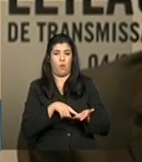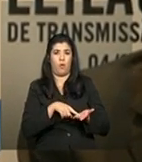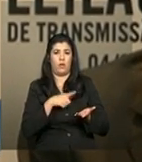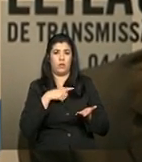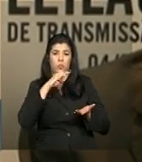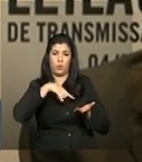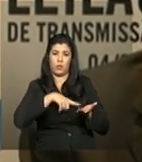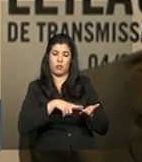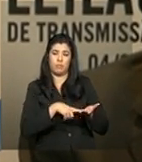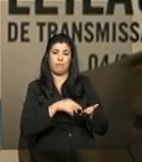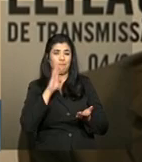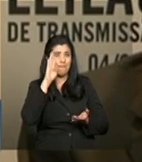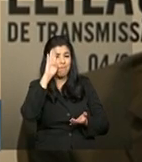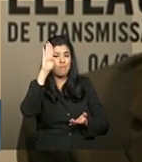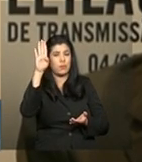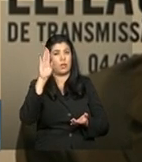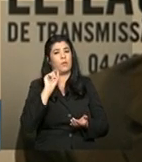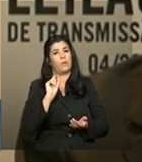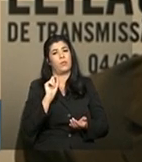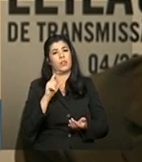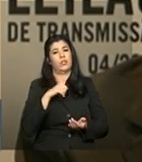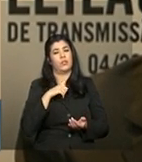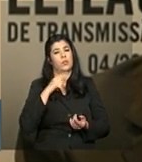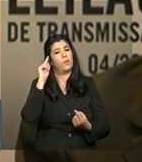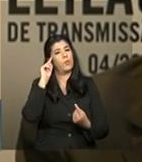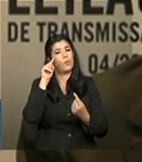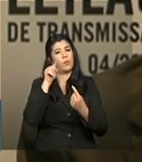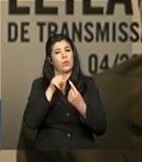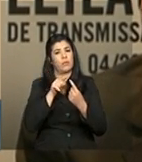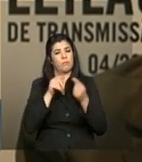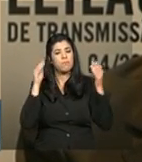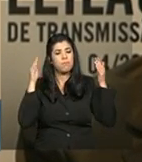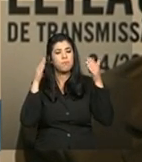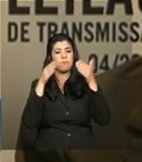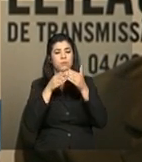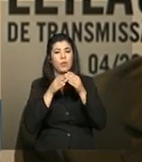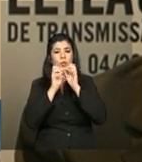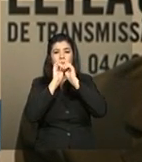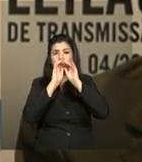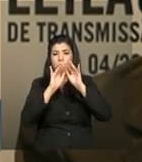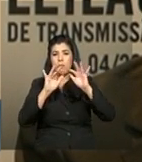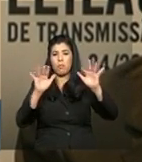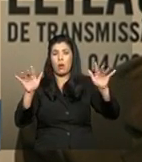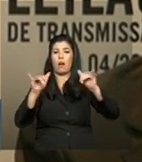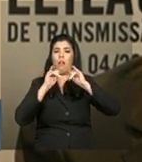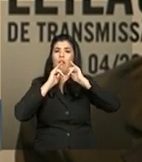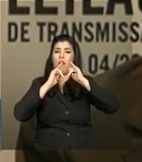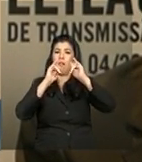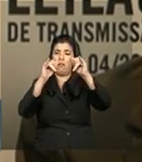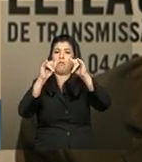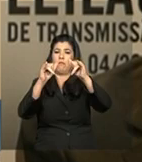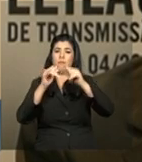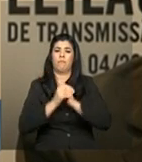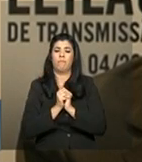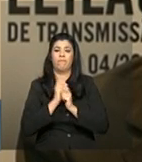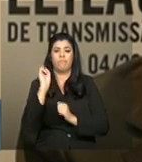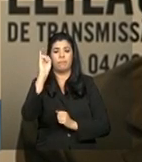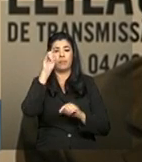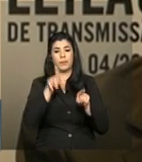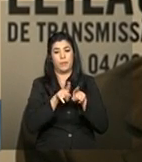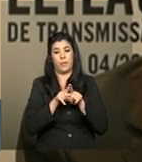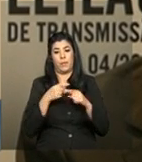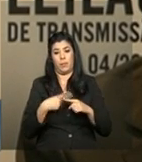eram fundamentais, que são aqueles lotes que tinham como foco escoar a geração, e isso é importante, que nós estamos